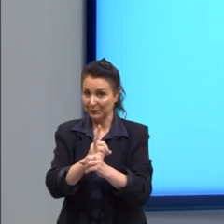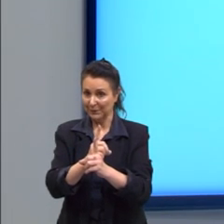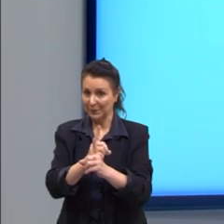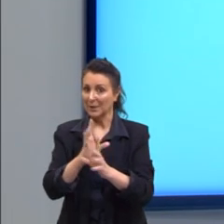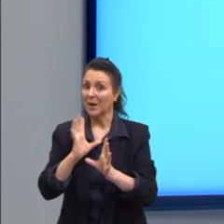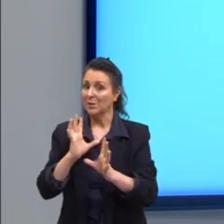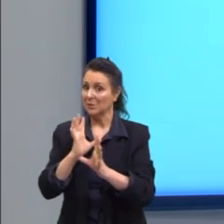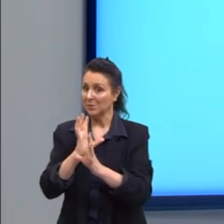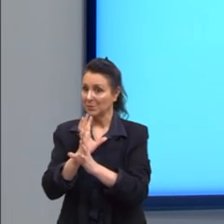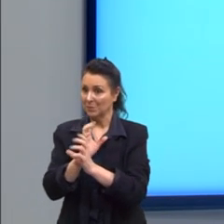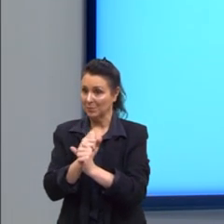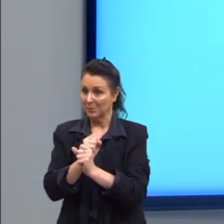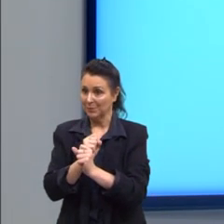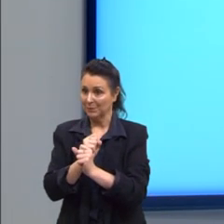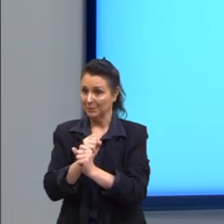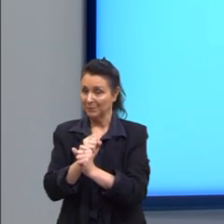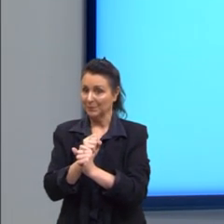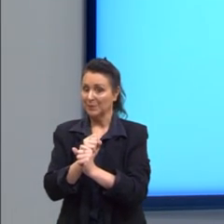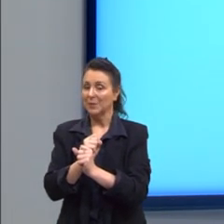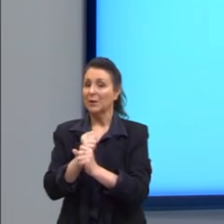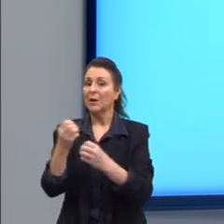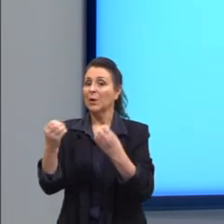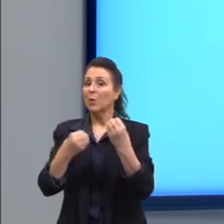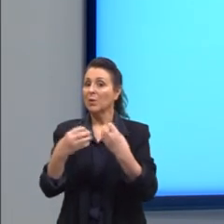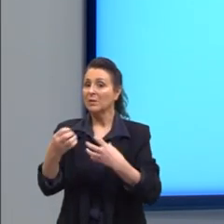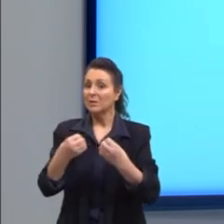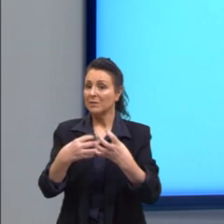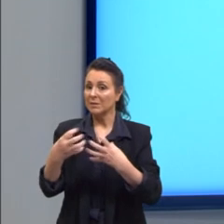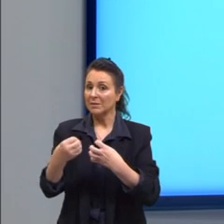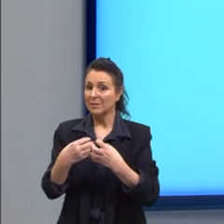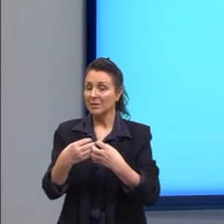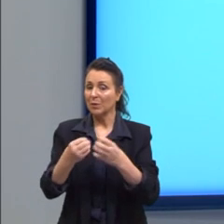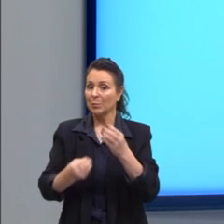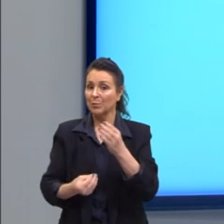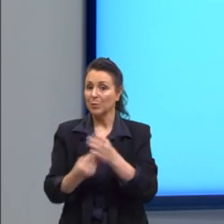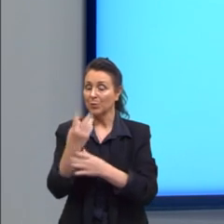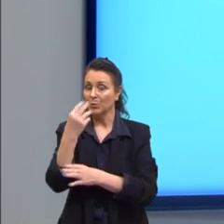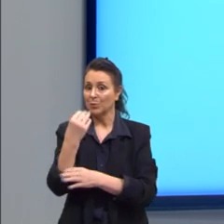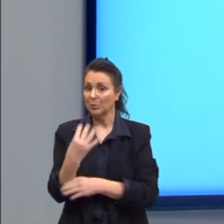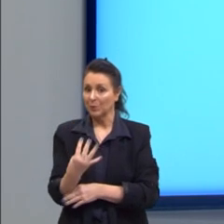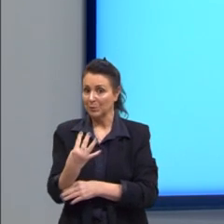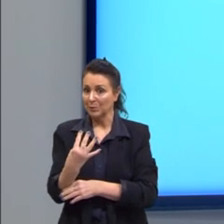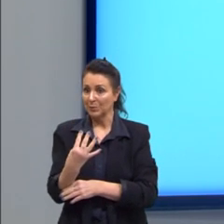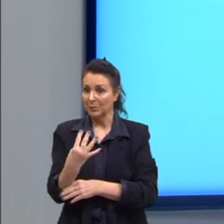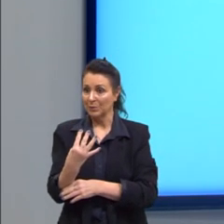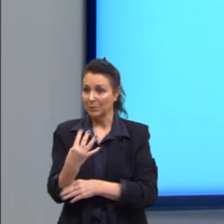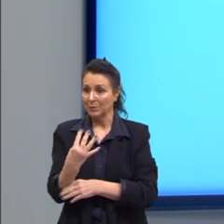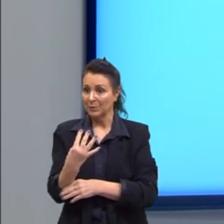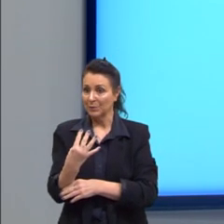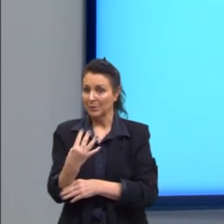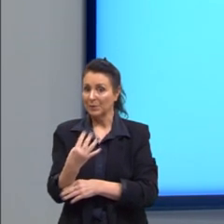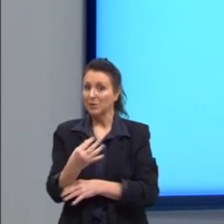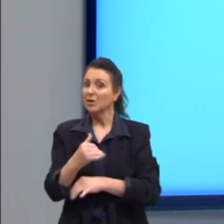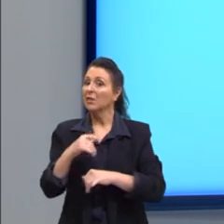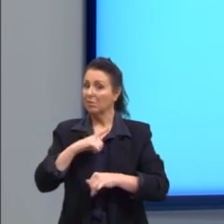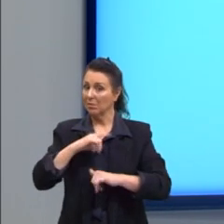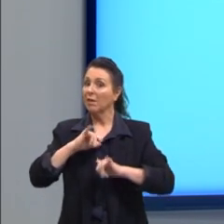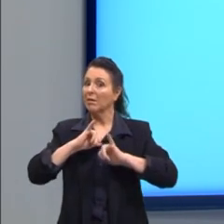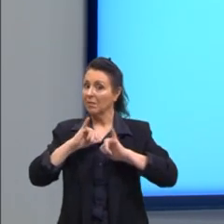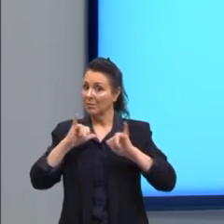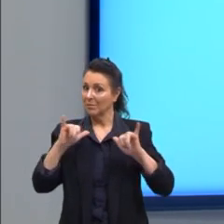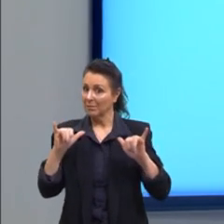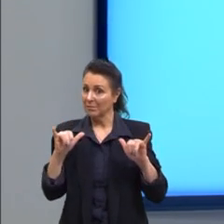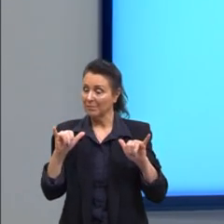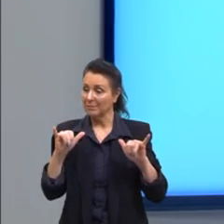e soma na eu sei que é concentração do meu produto é quatro isso disse no enunciado né trazia no